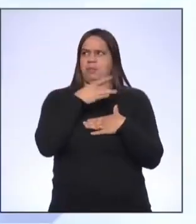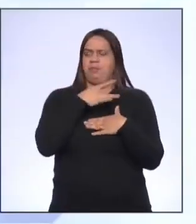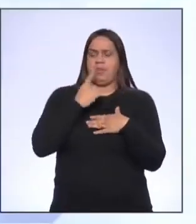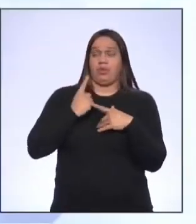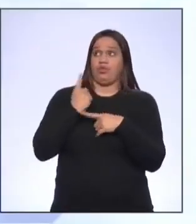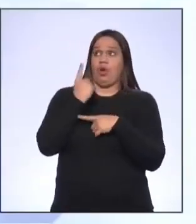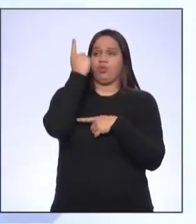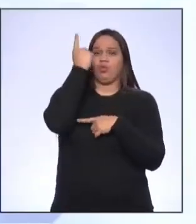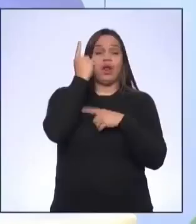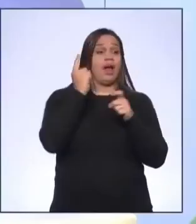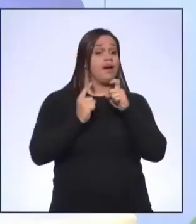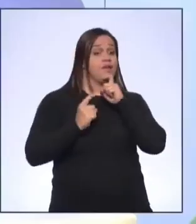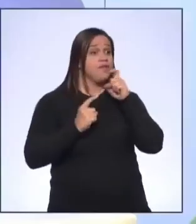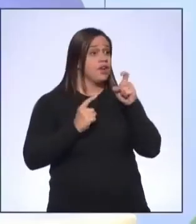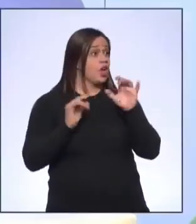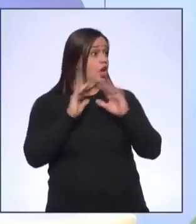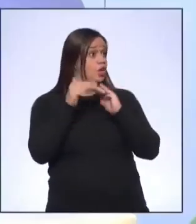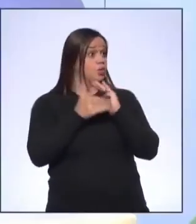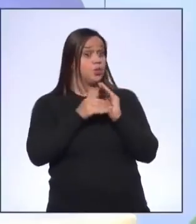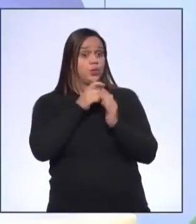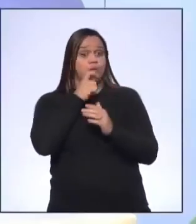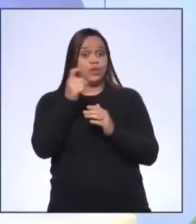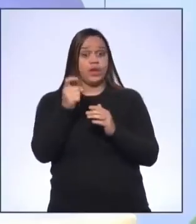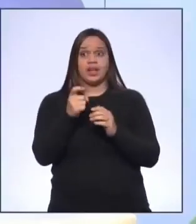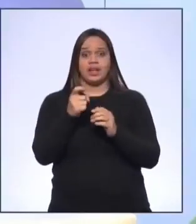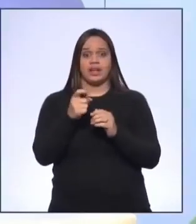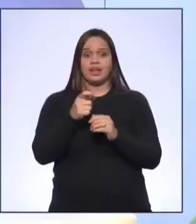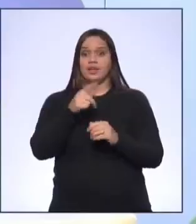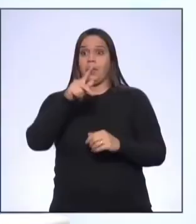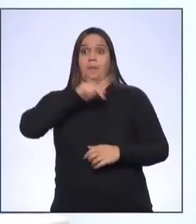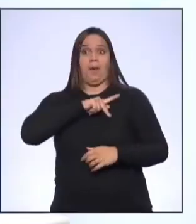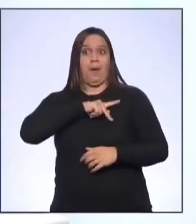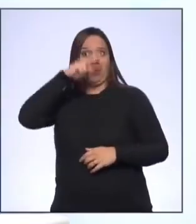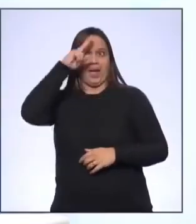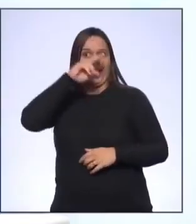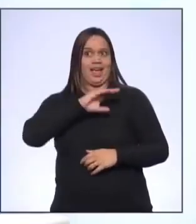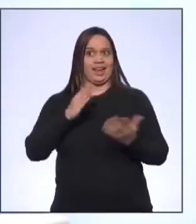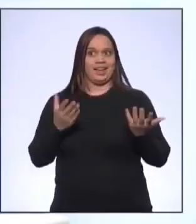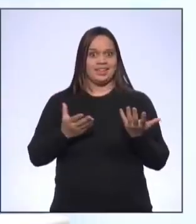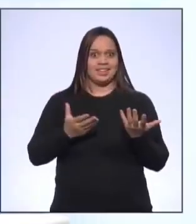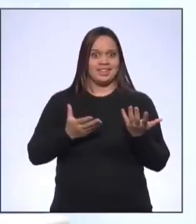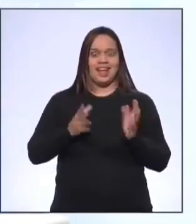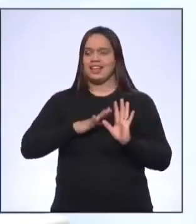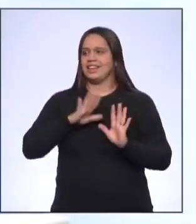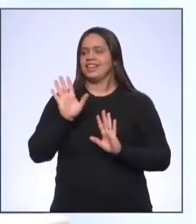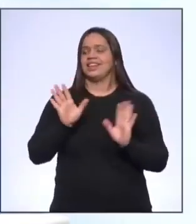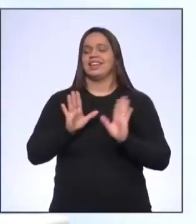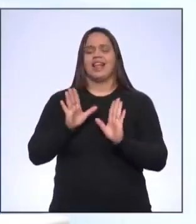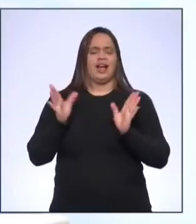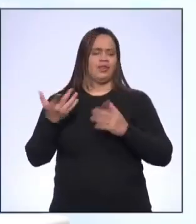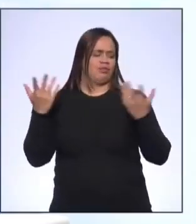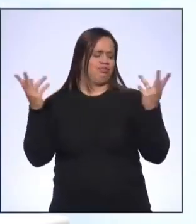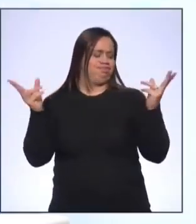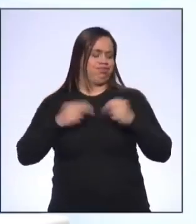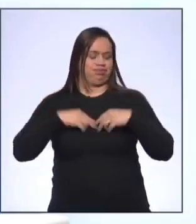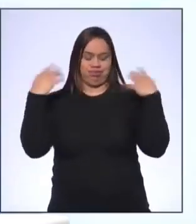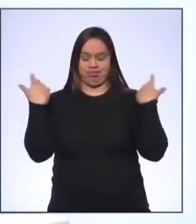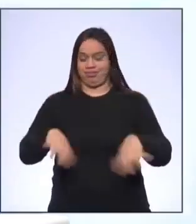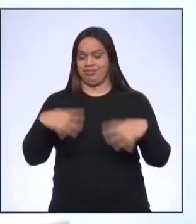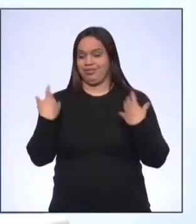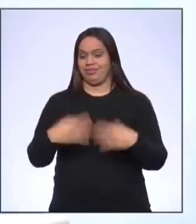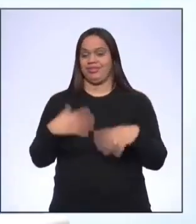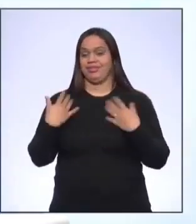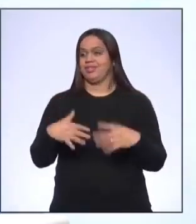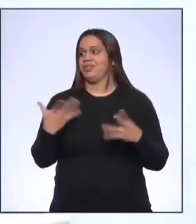O verde. Que tal verde? tudo verde que lembra o Palmeiras, de repente? Que argumento ruim o meu, né? Medo de altura. Contra-argumento péssimo. Perdão por isso.